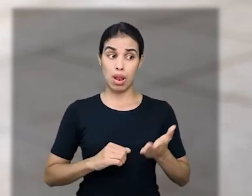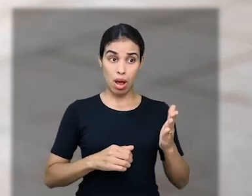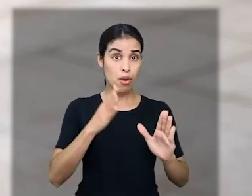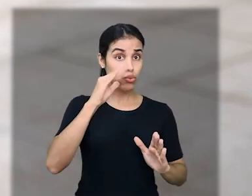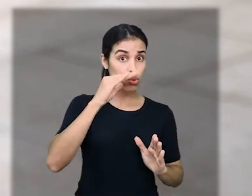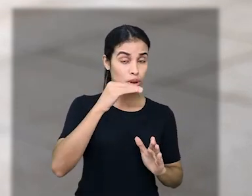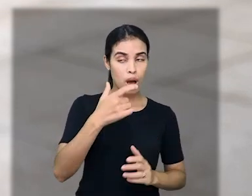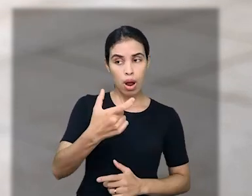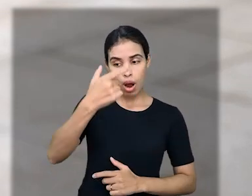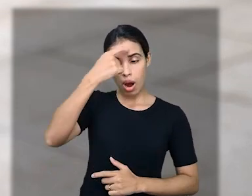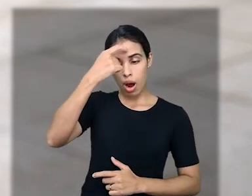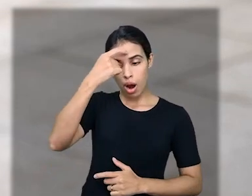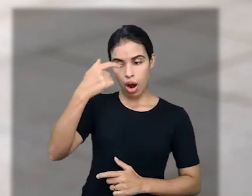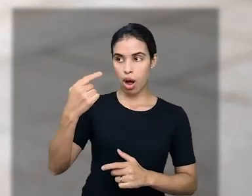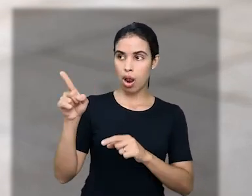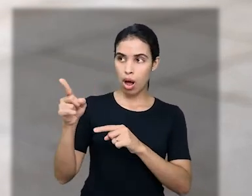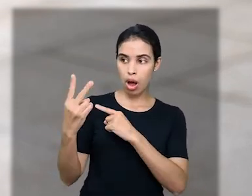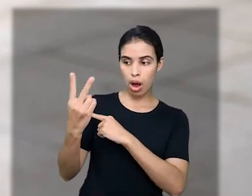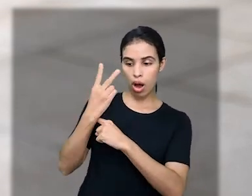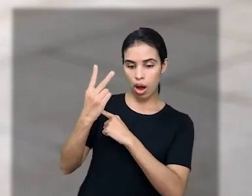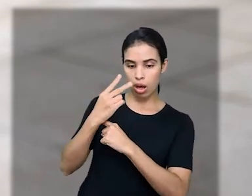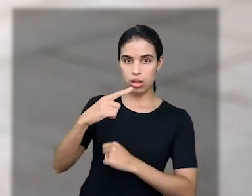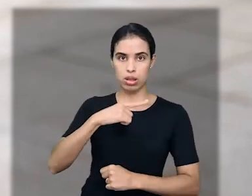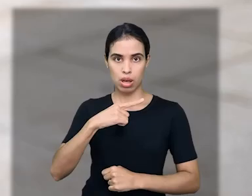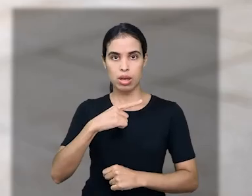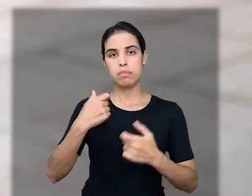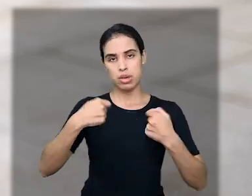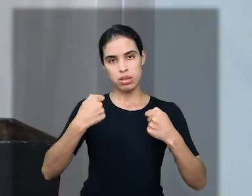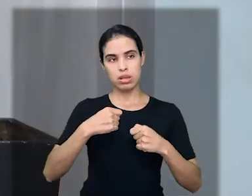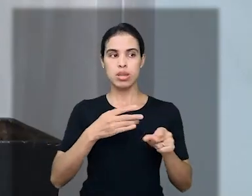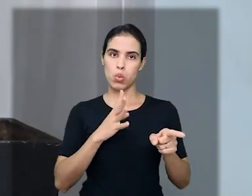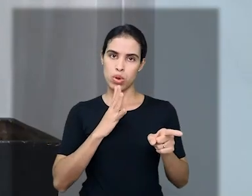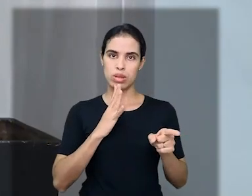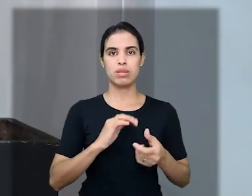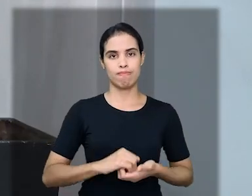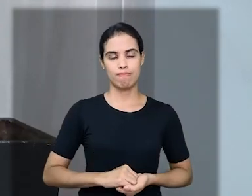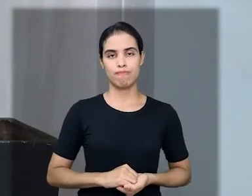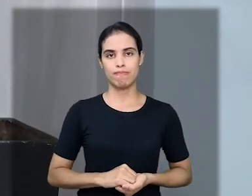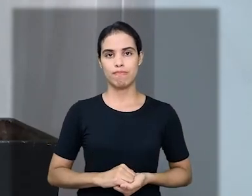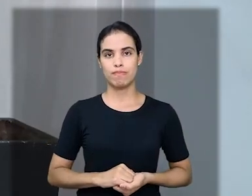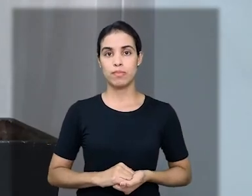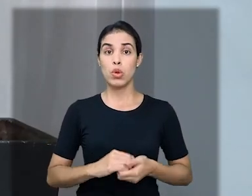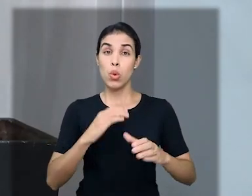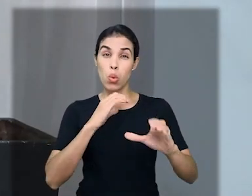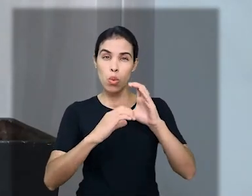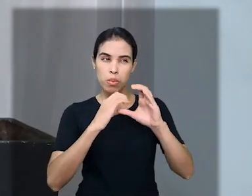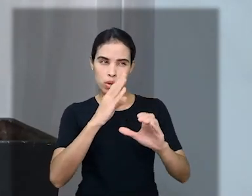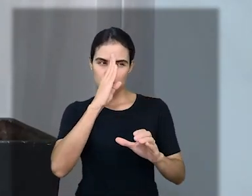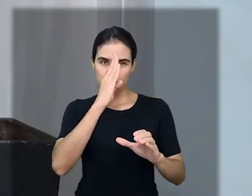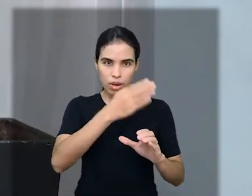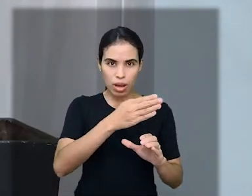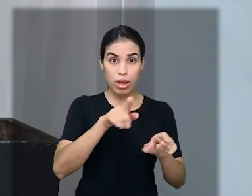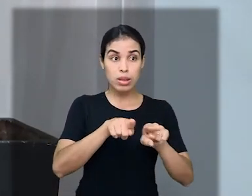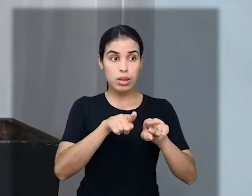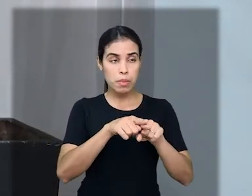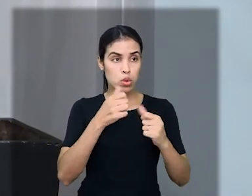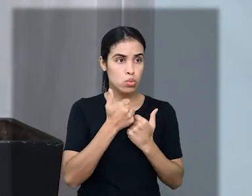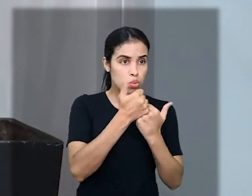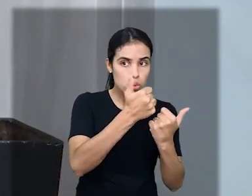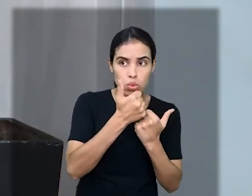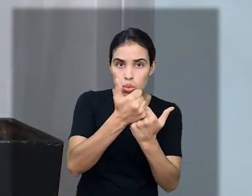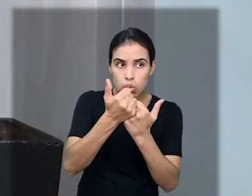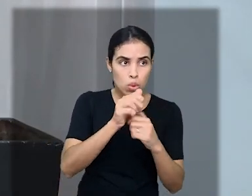porque a pessoa precisa estar ciente de que ela está sendo monitorada. Garantir uma comunicação assertiva, oferecer todo o